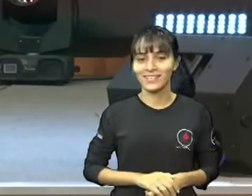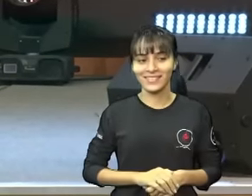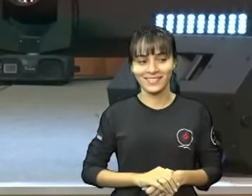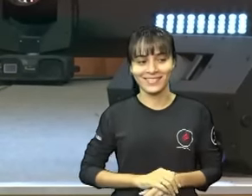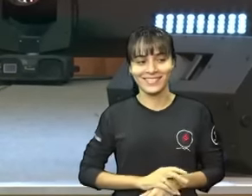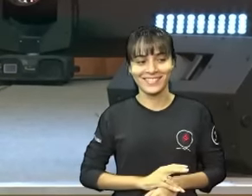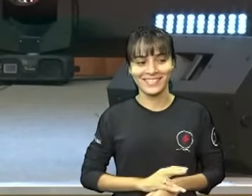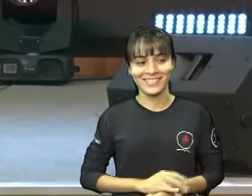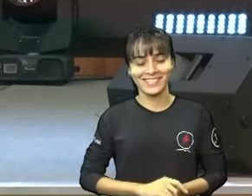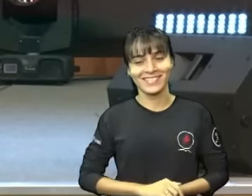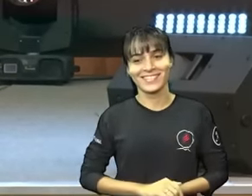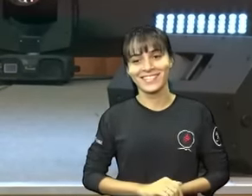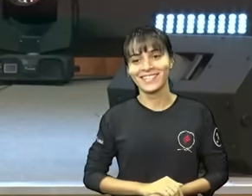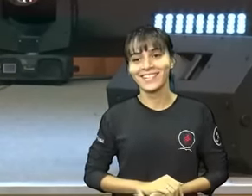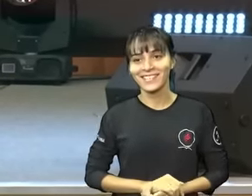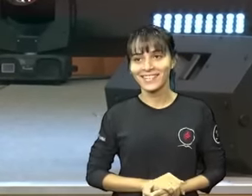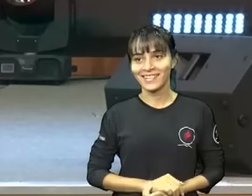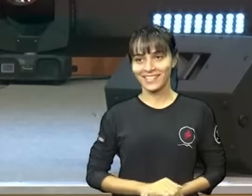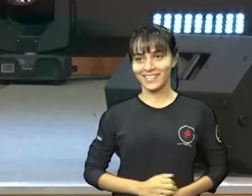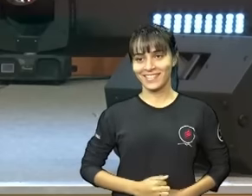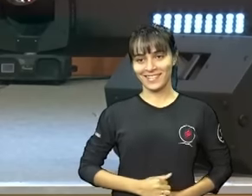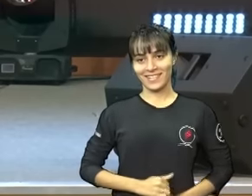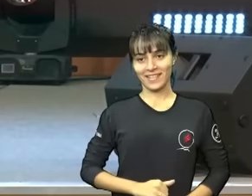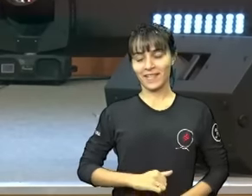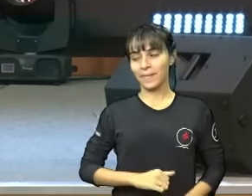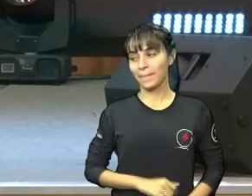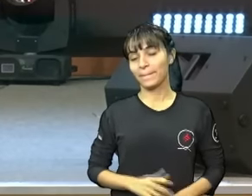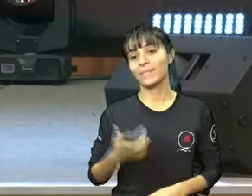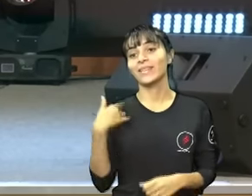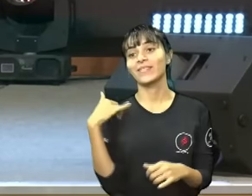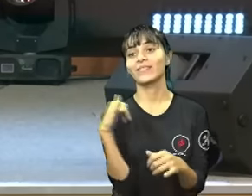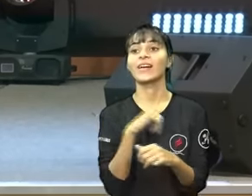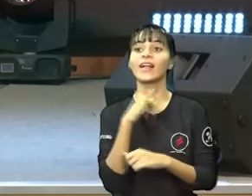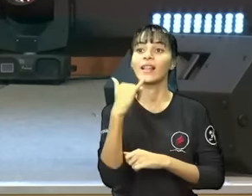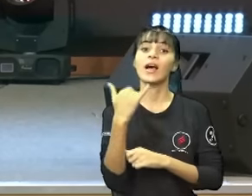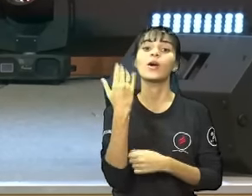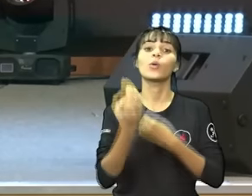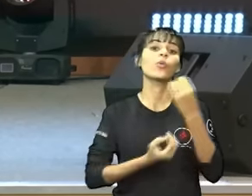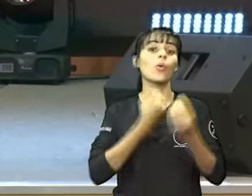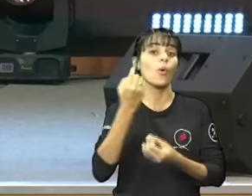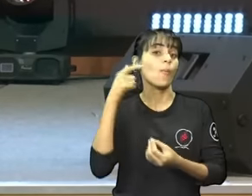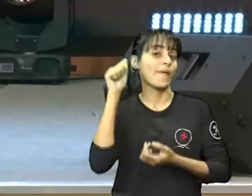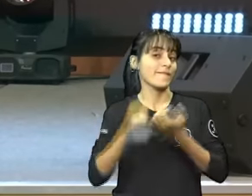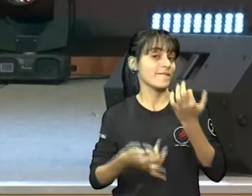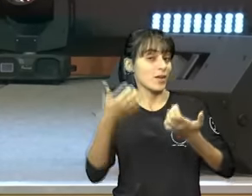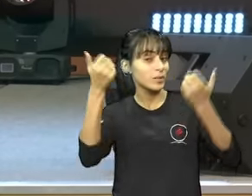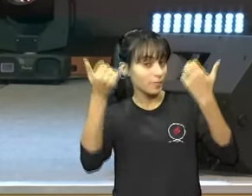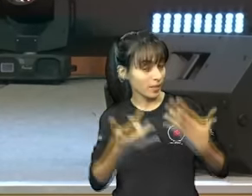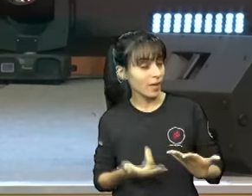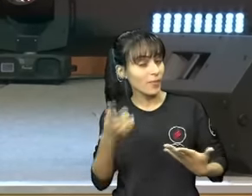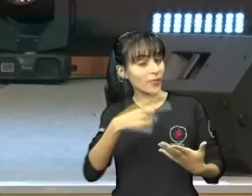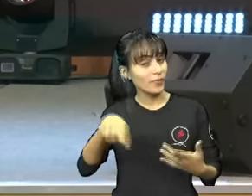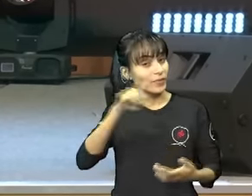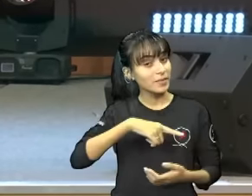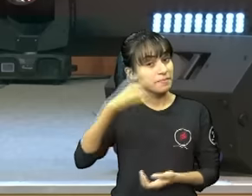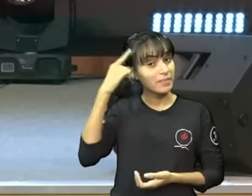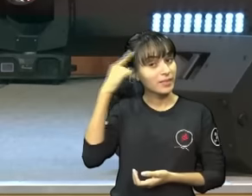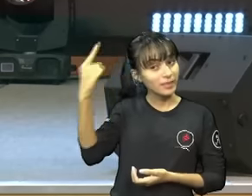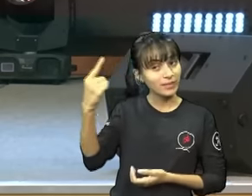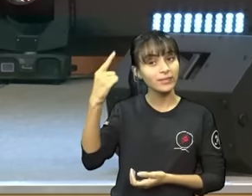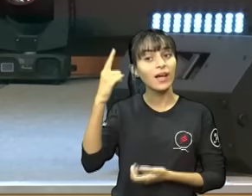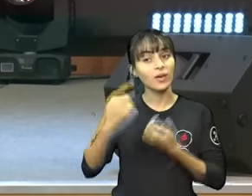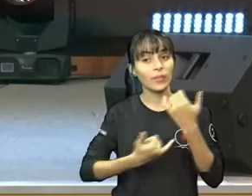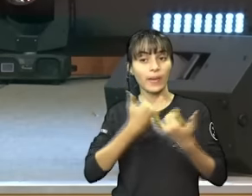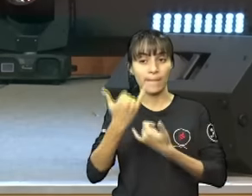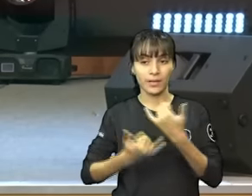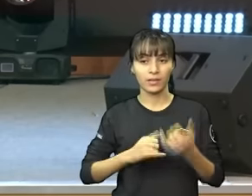isso e eu vou dizer e como é o inferno para você ter uma ideia tá da